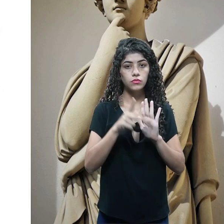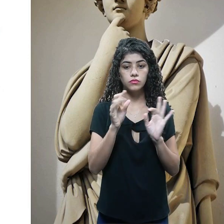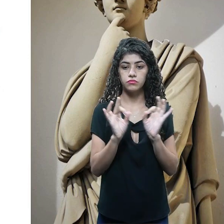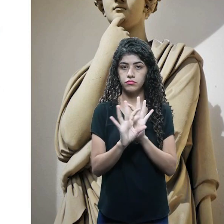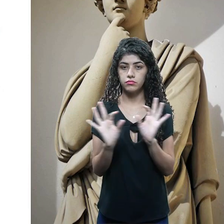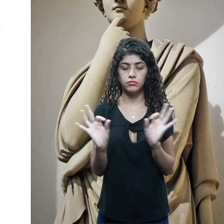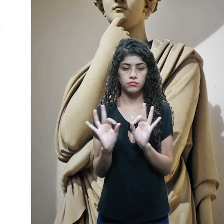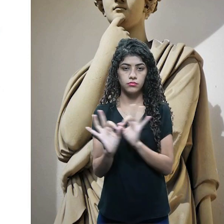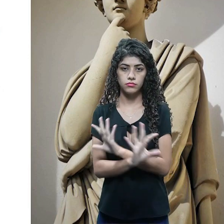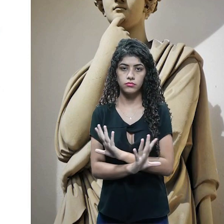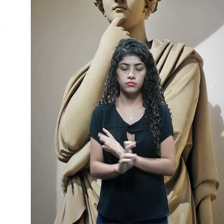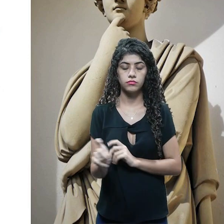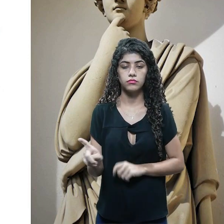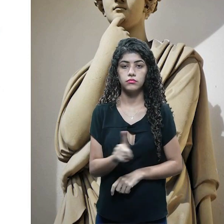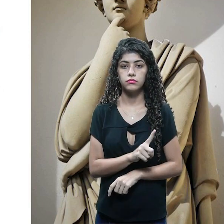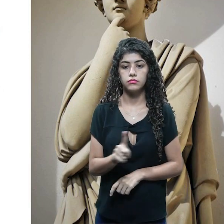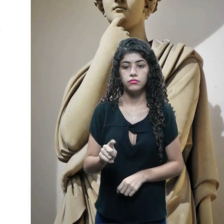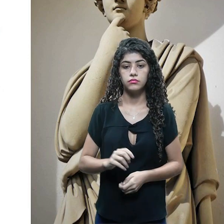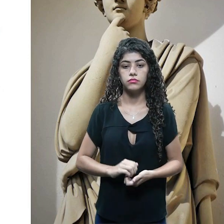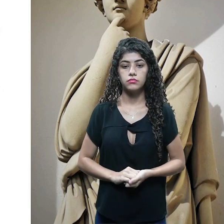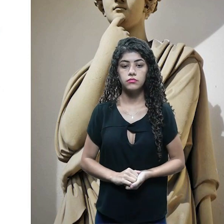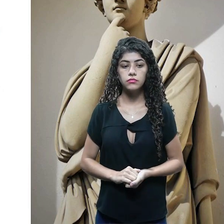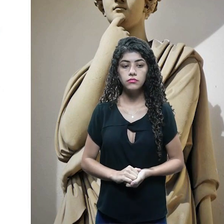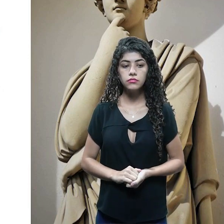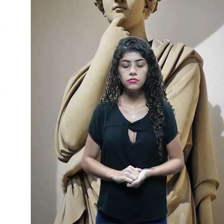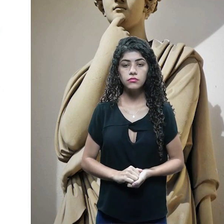do projeto e não no final.